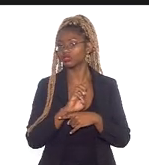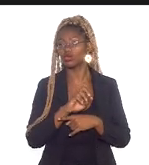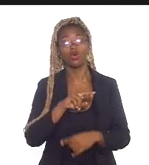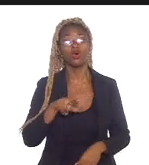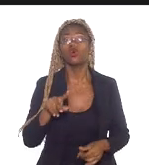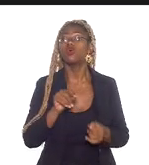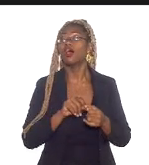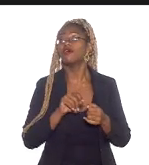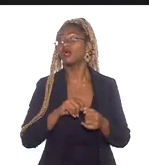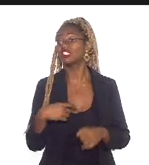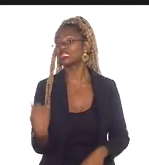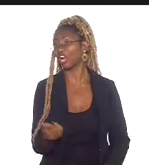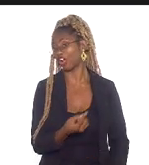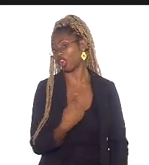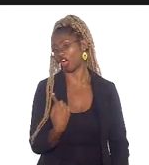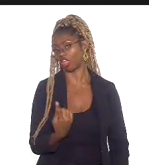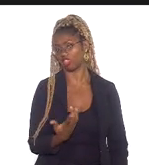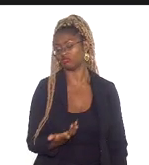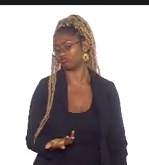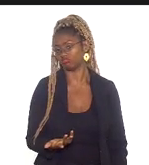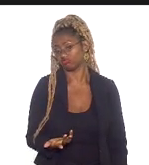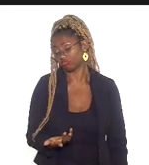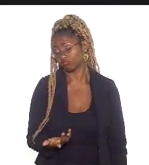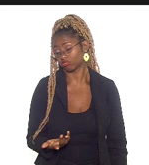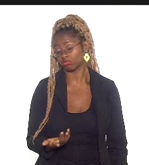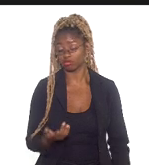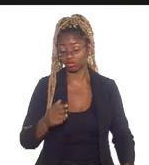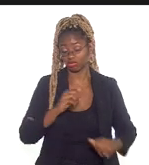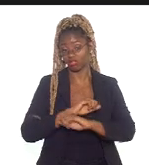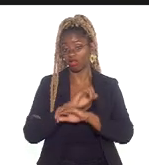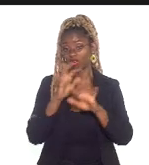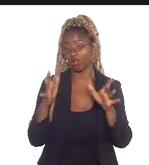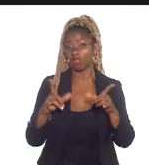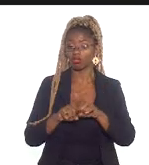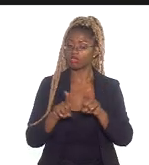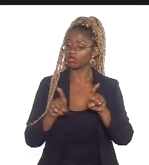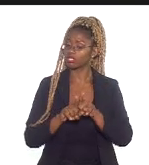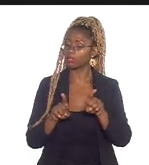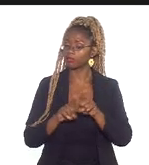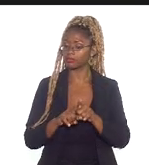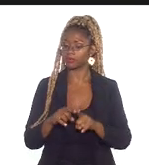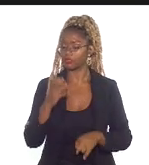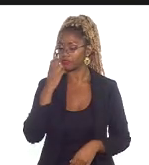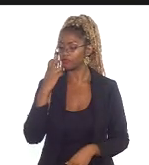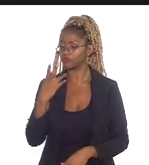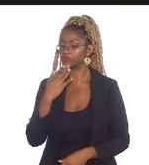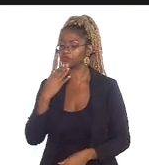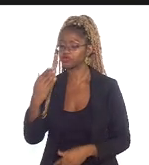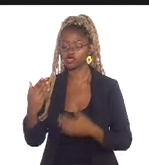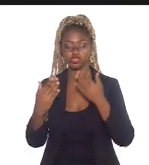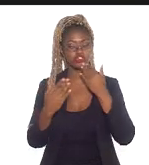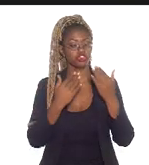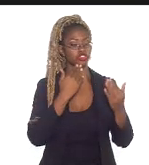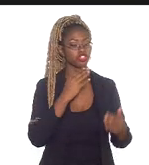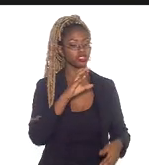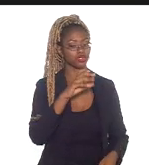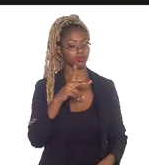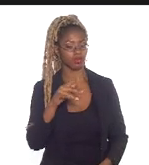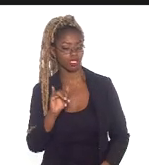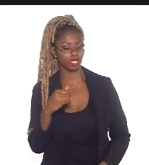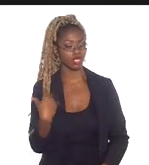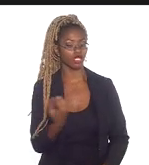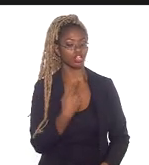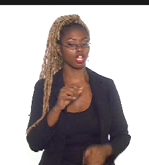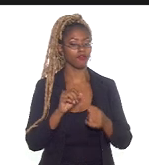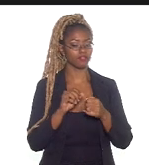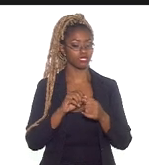por nós, né? E obviamente, atendendo a solicitação da CPI, nós fizemos,